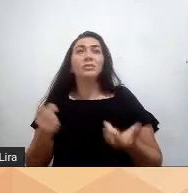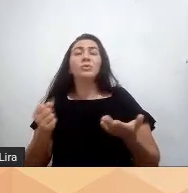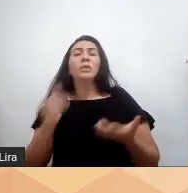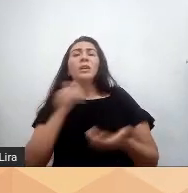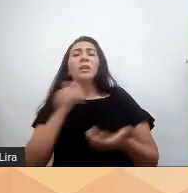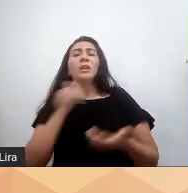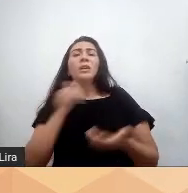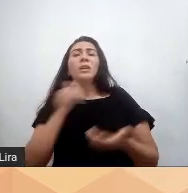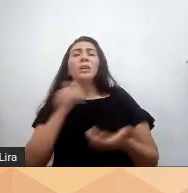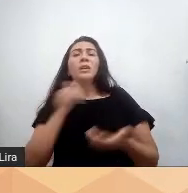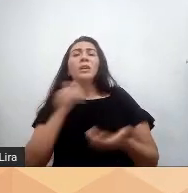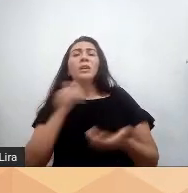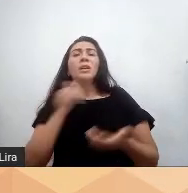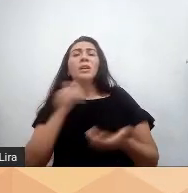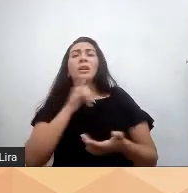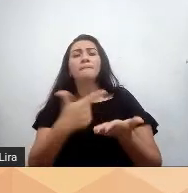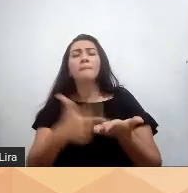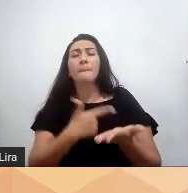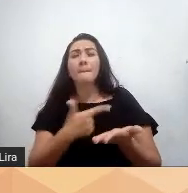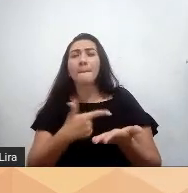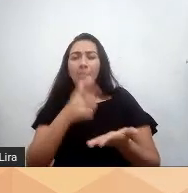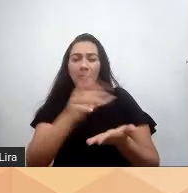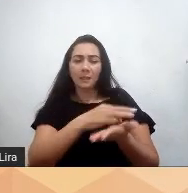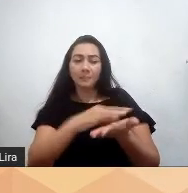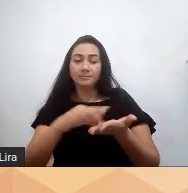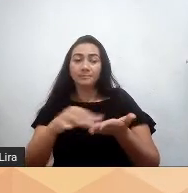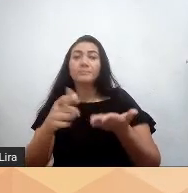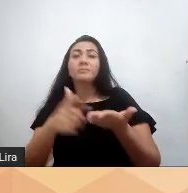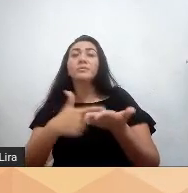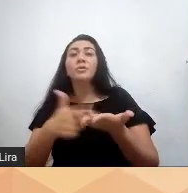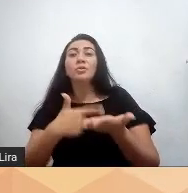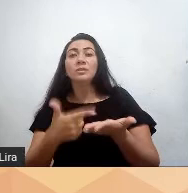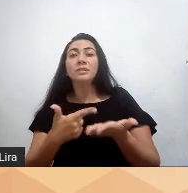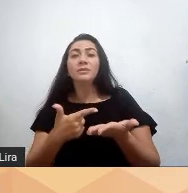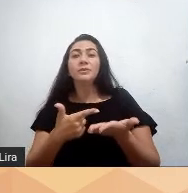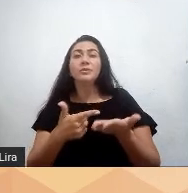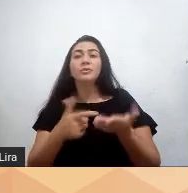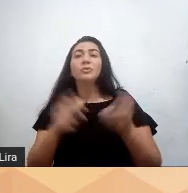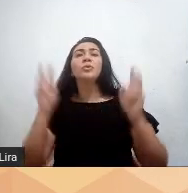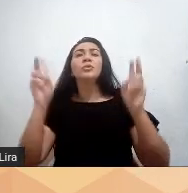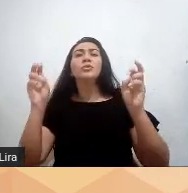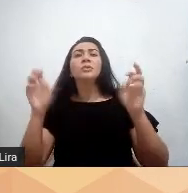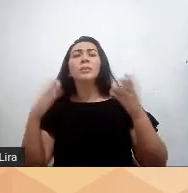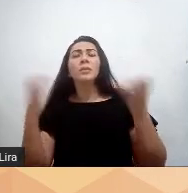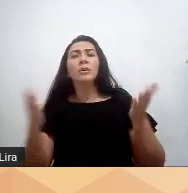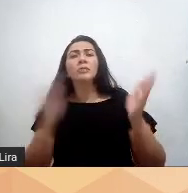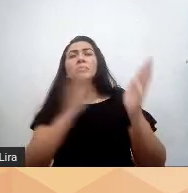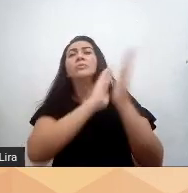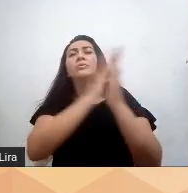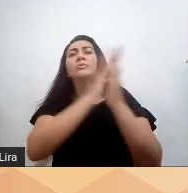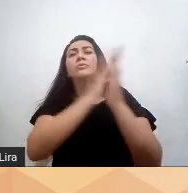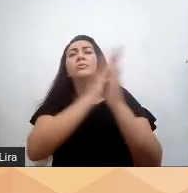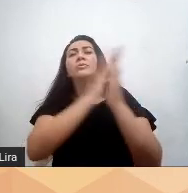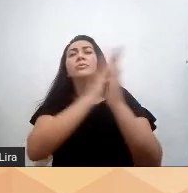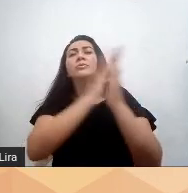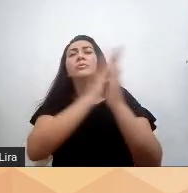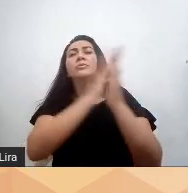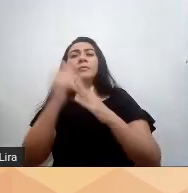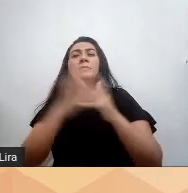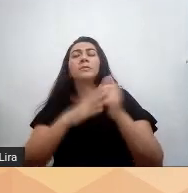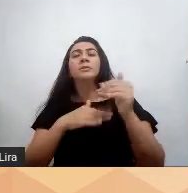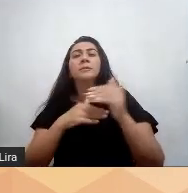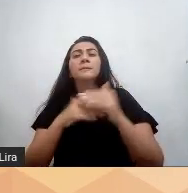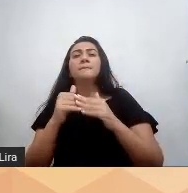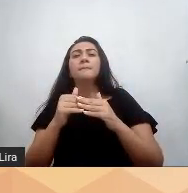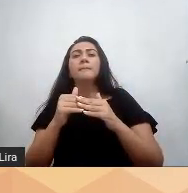o capítulo que eu escrevi foi bibliotecário como gestor de projetos, né? Eu falo justamente dessa